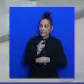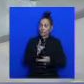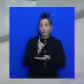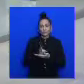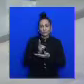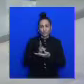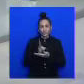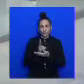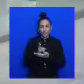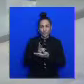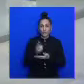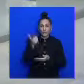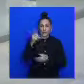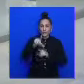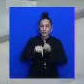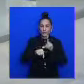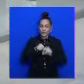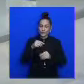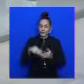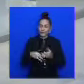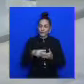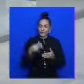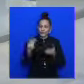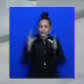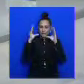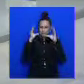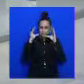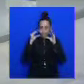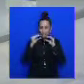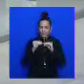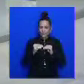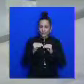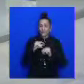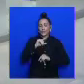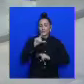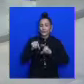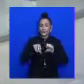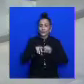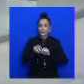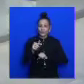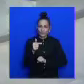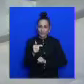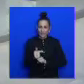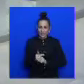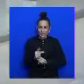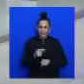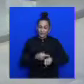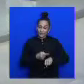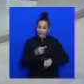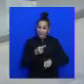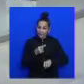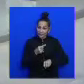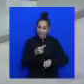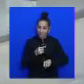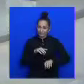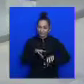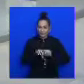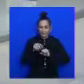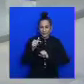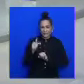e nós vamos imediatamente para o terceiro sorteio dessa noite, o sorteio do Super 7. Chegou a hora do Super